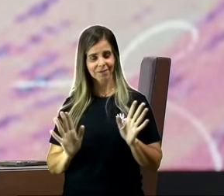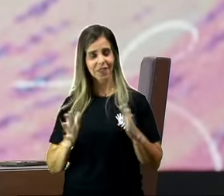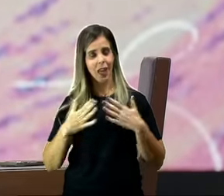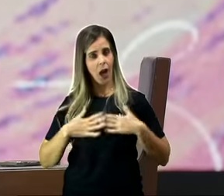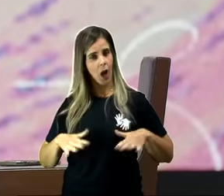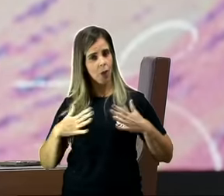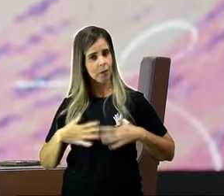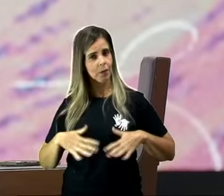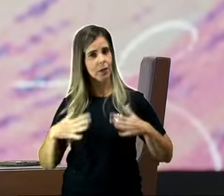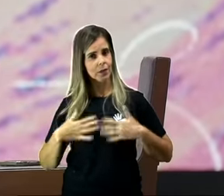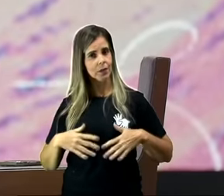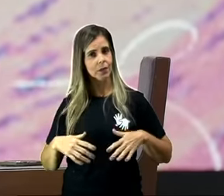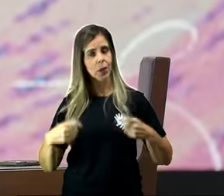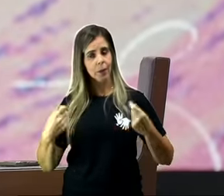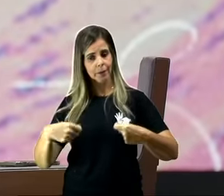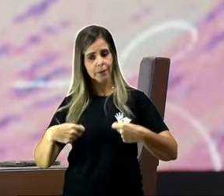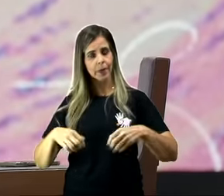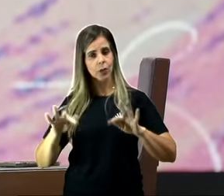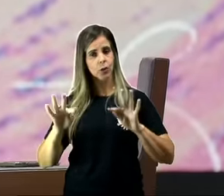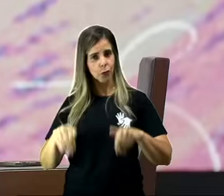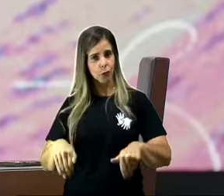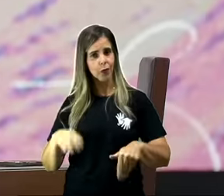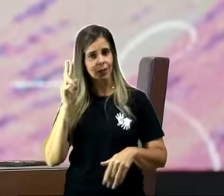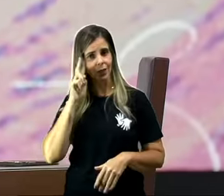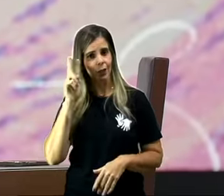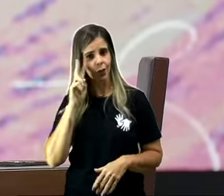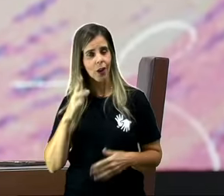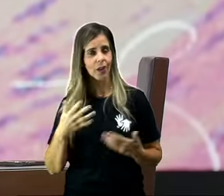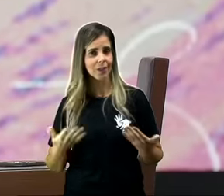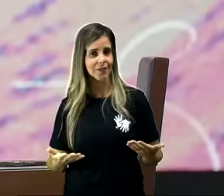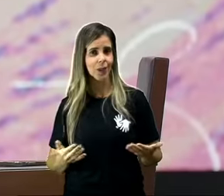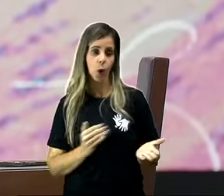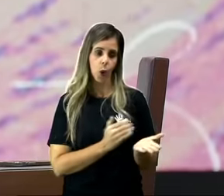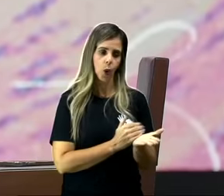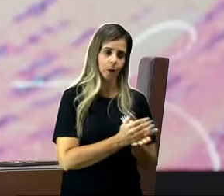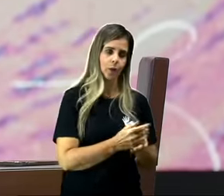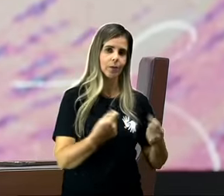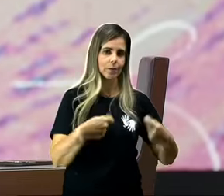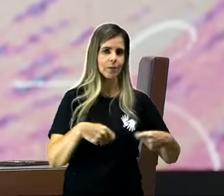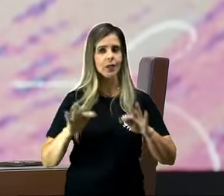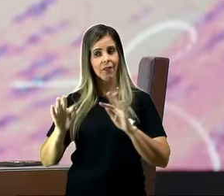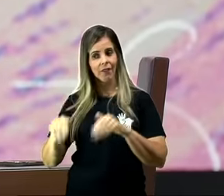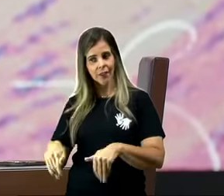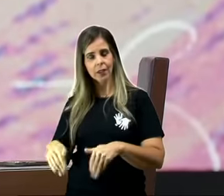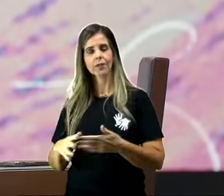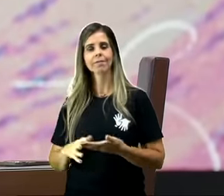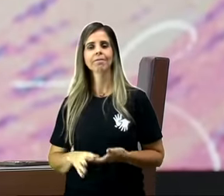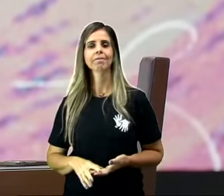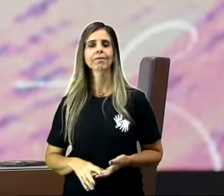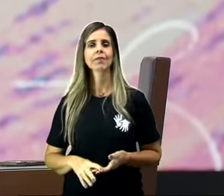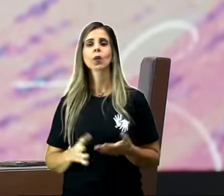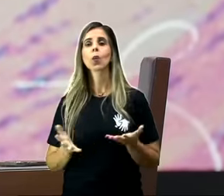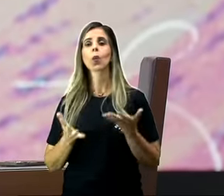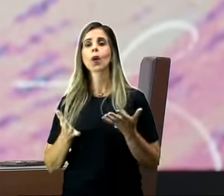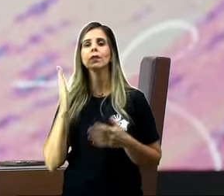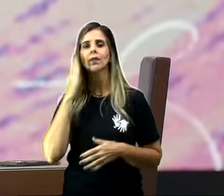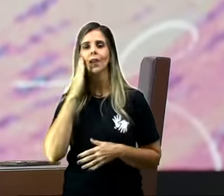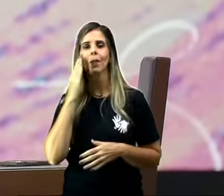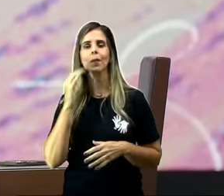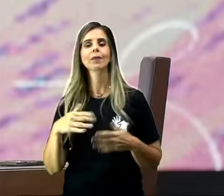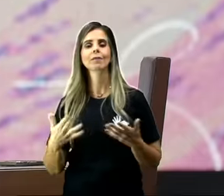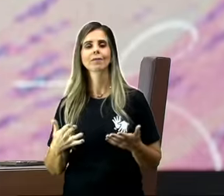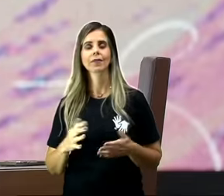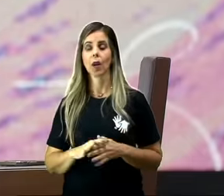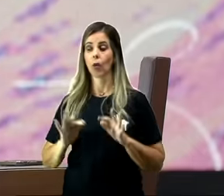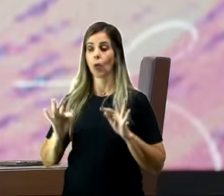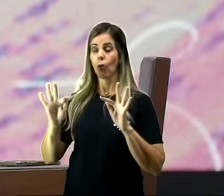Não, vou ter que terminar. Toda história começa, termina. Tá, pastor, eu quero saber o final. Vamos pro final. O